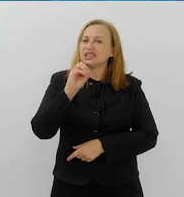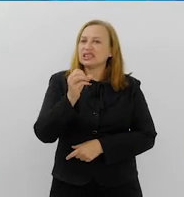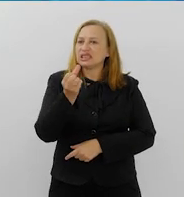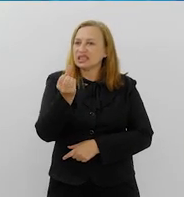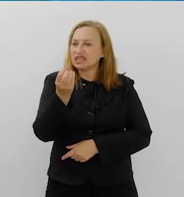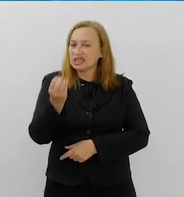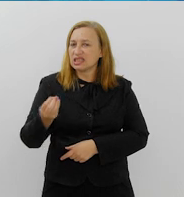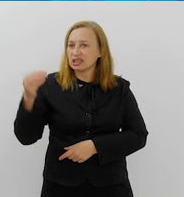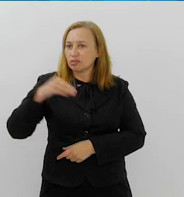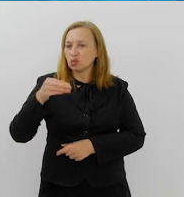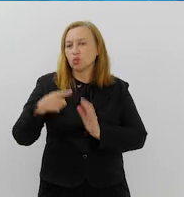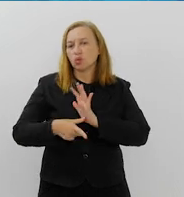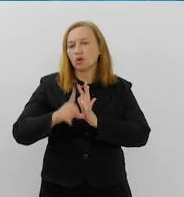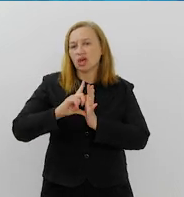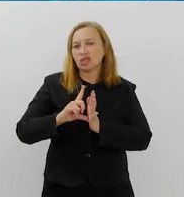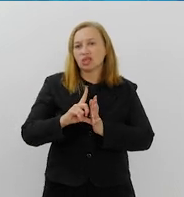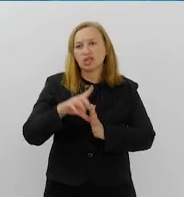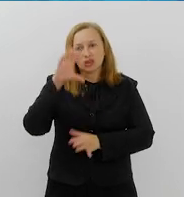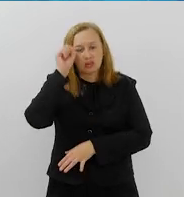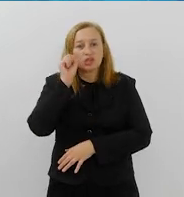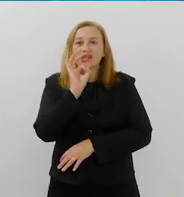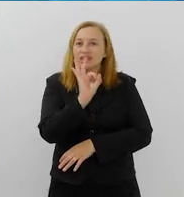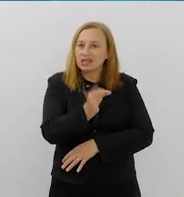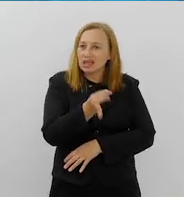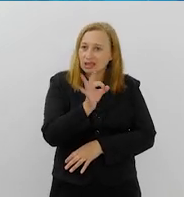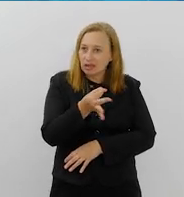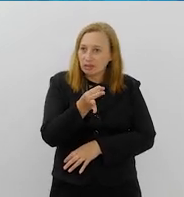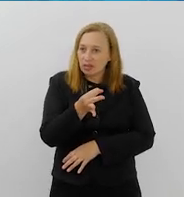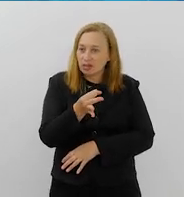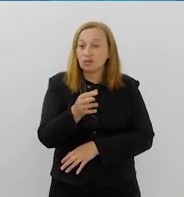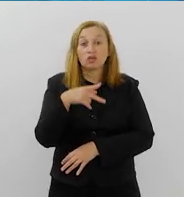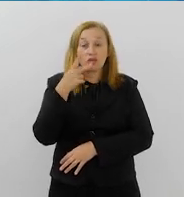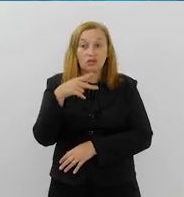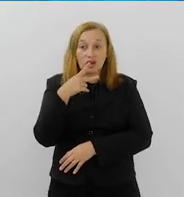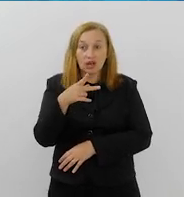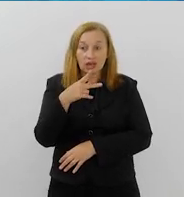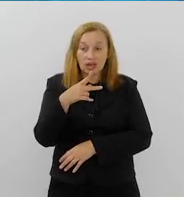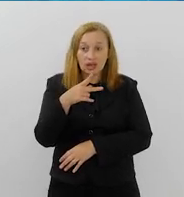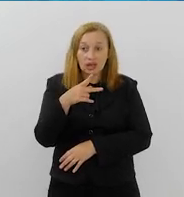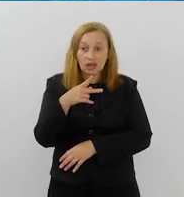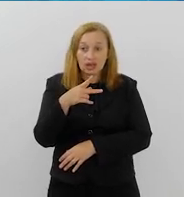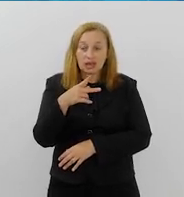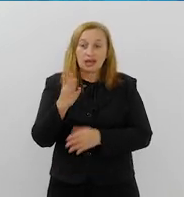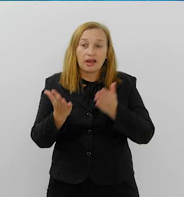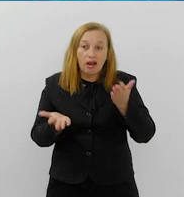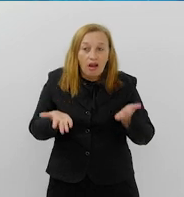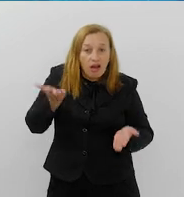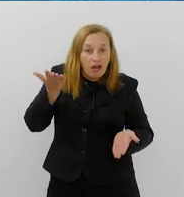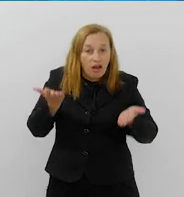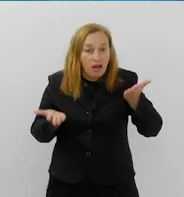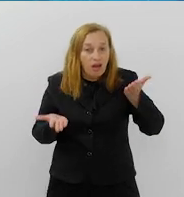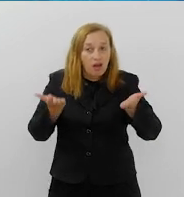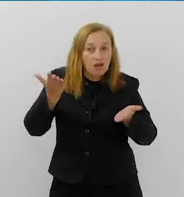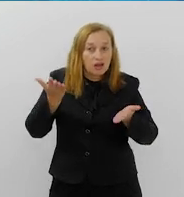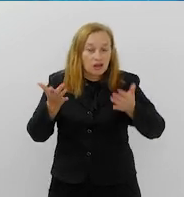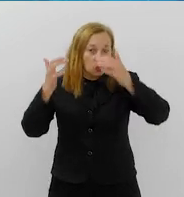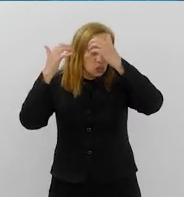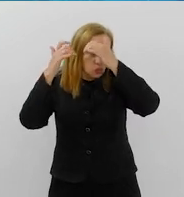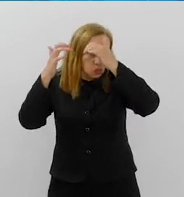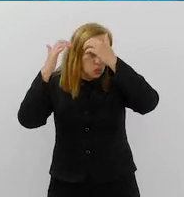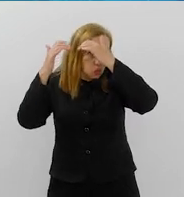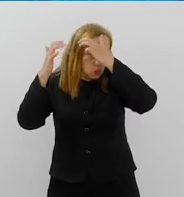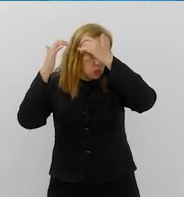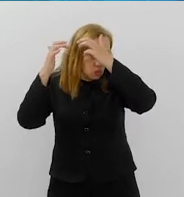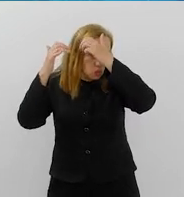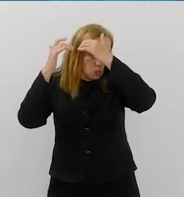a 60 minutos antes de dormir. Justamente quando eu falei daquela gangorra, né, neurofisiológica que nós temos, que